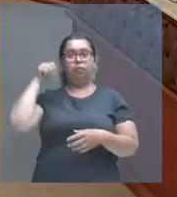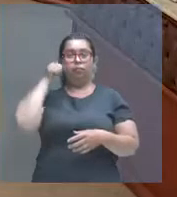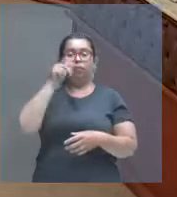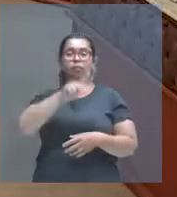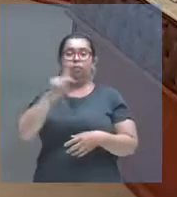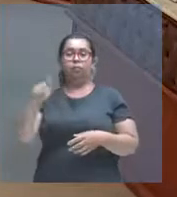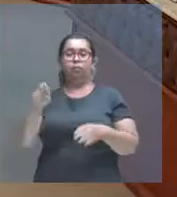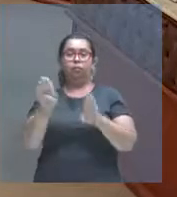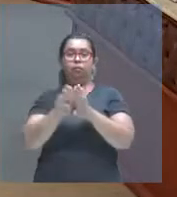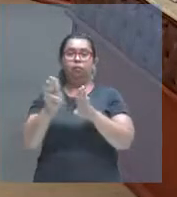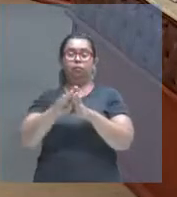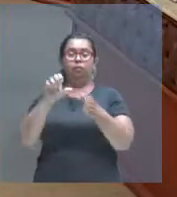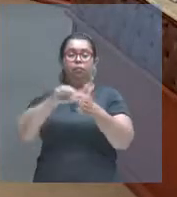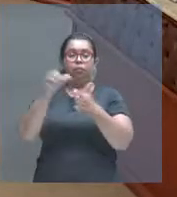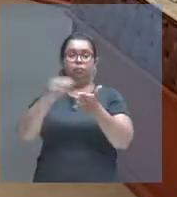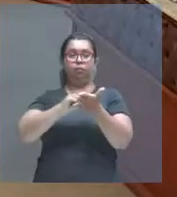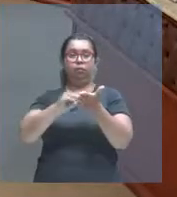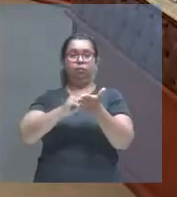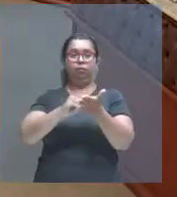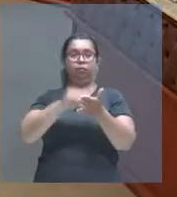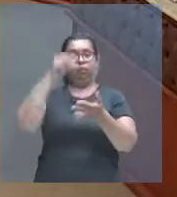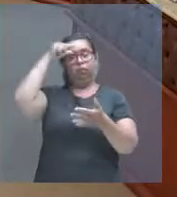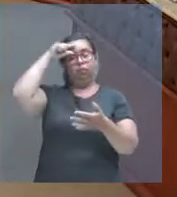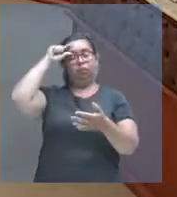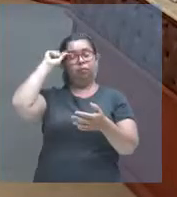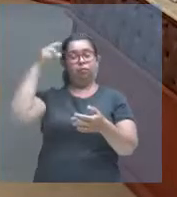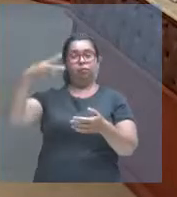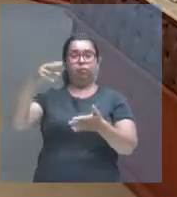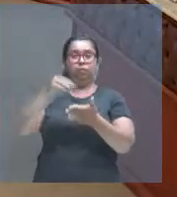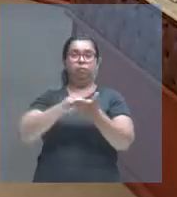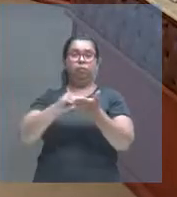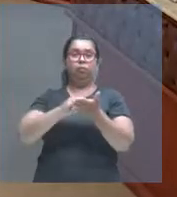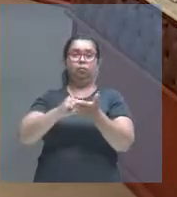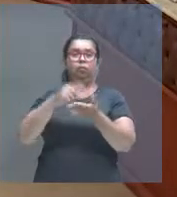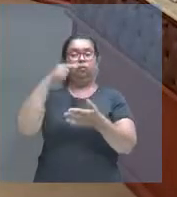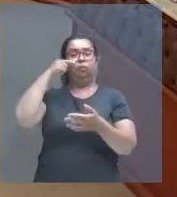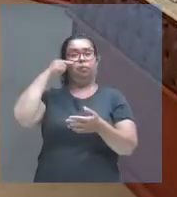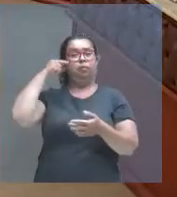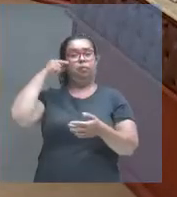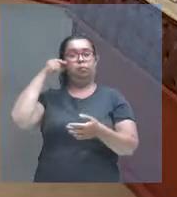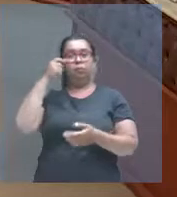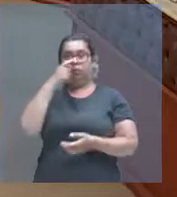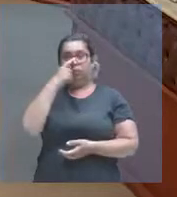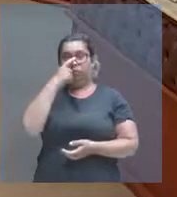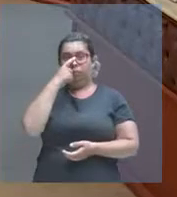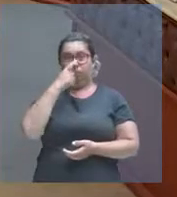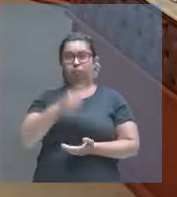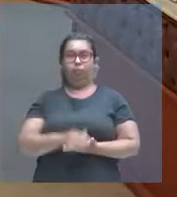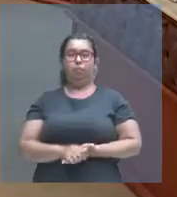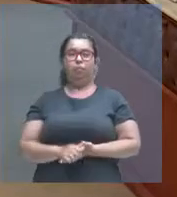Camargo Neto e Vinícius Simini, também secretário.